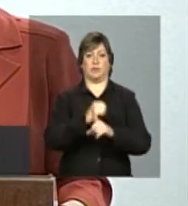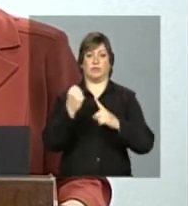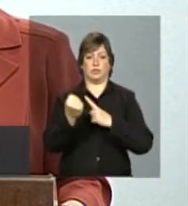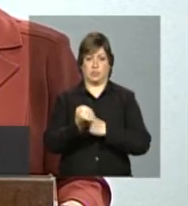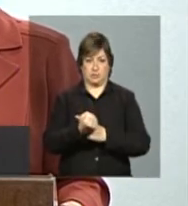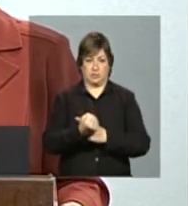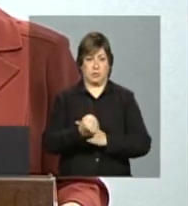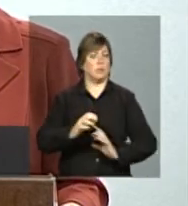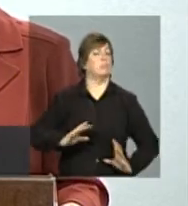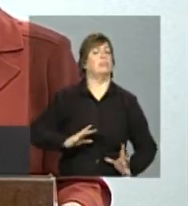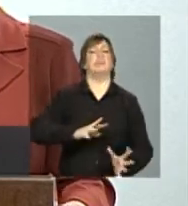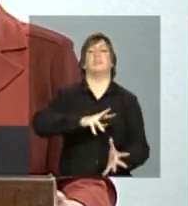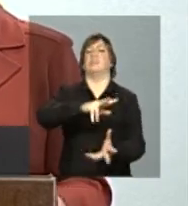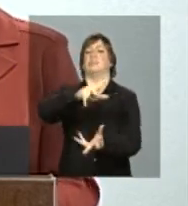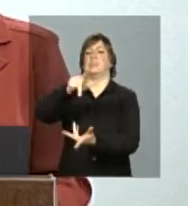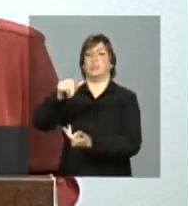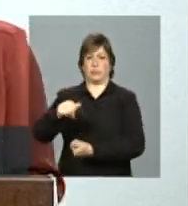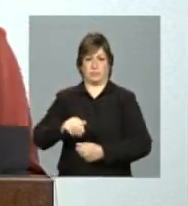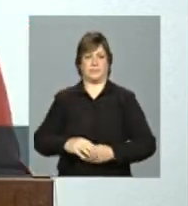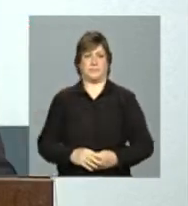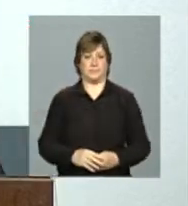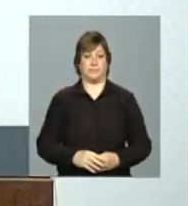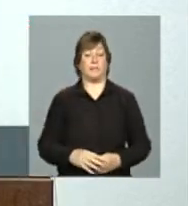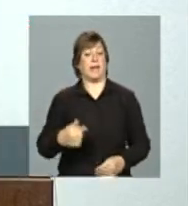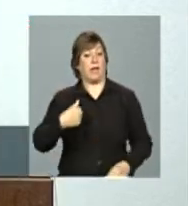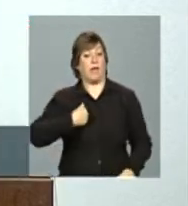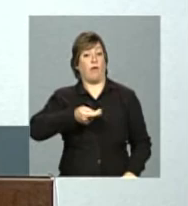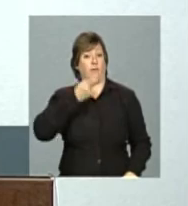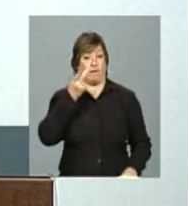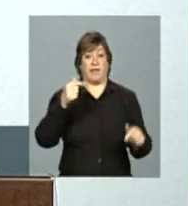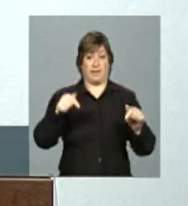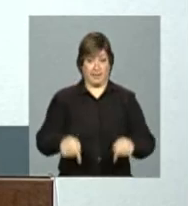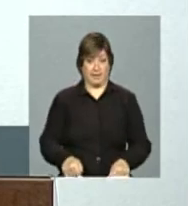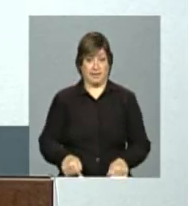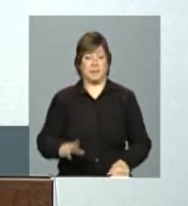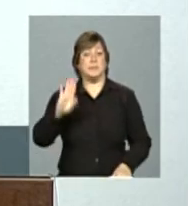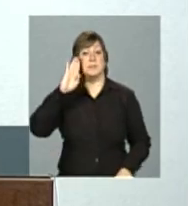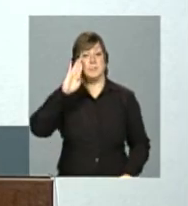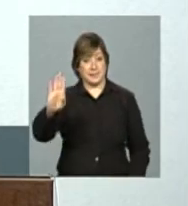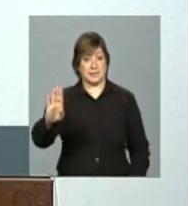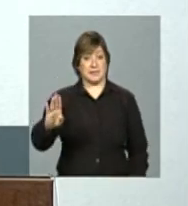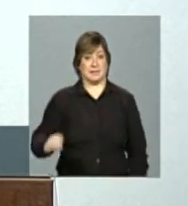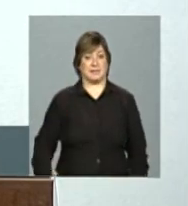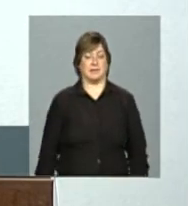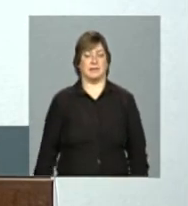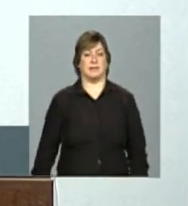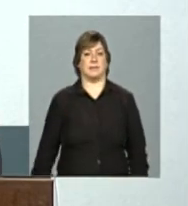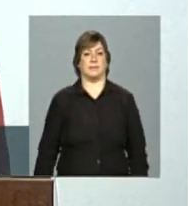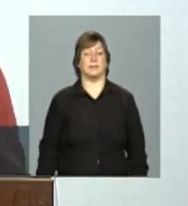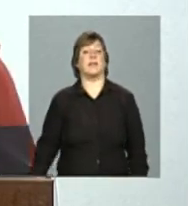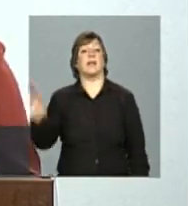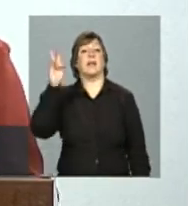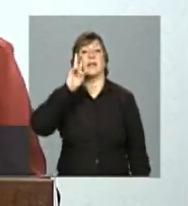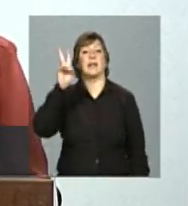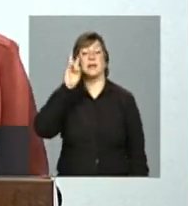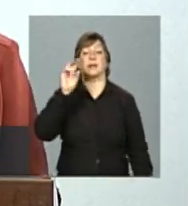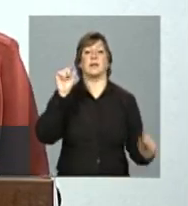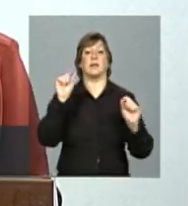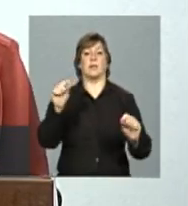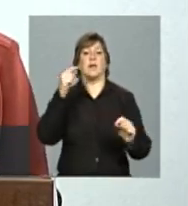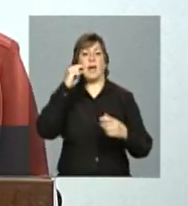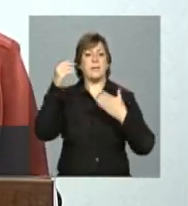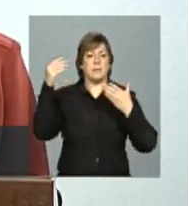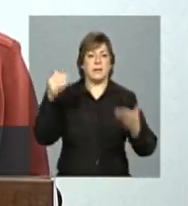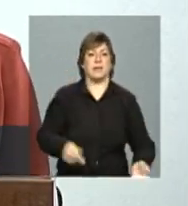no mundo todo eu falo aqui principalmente lembrando a presença de